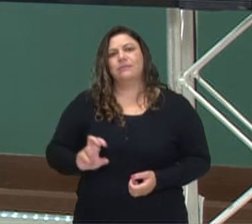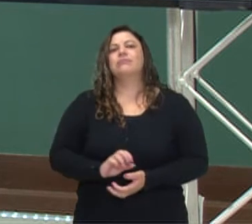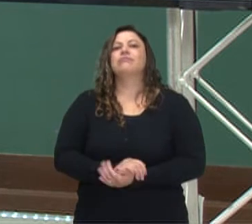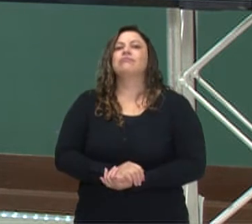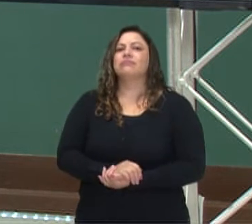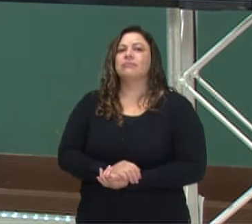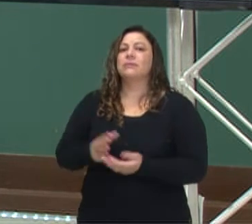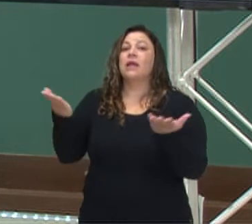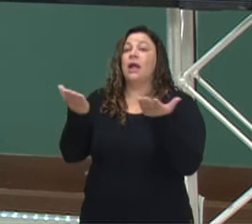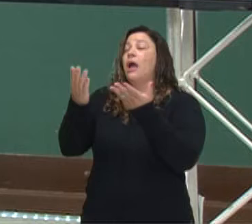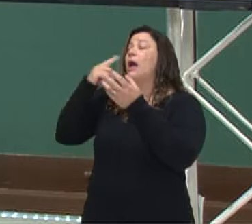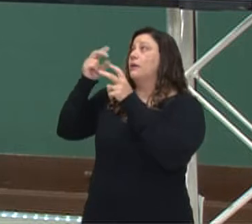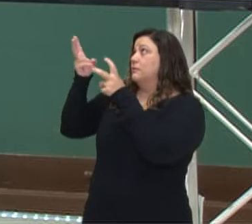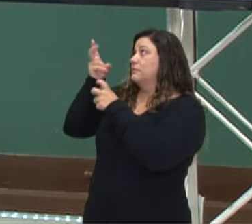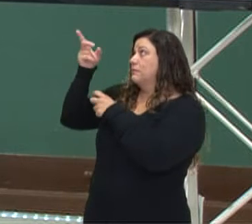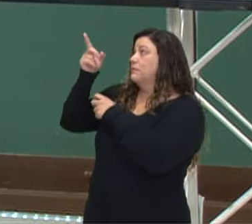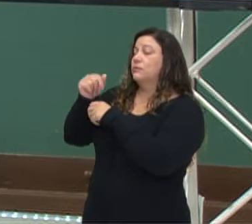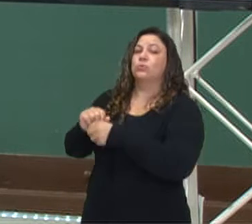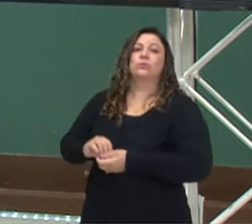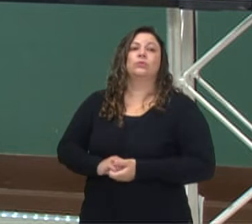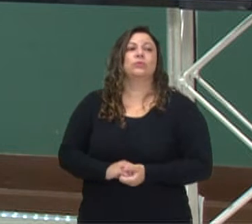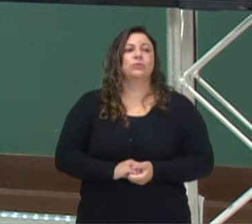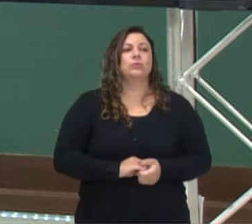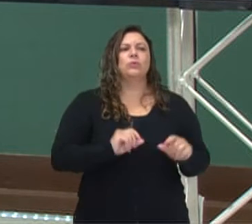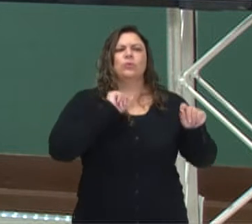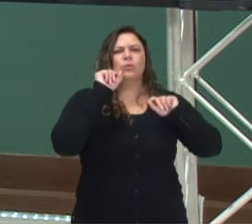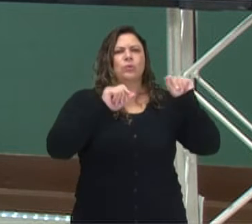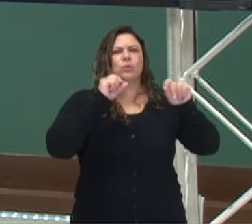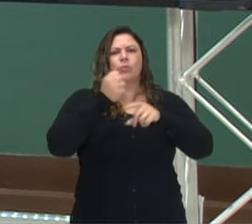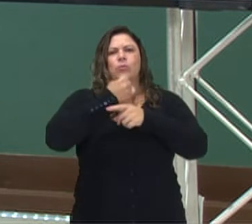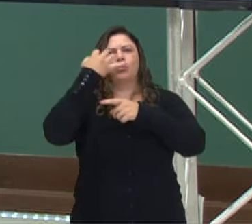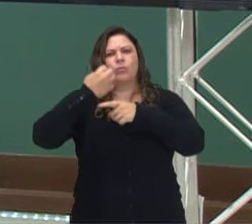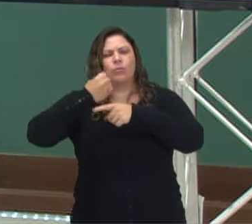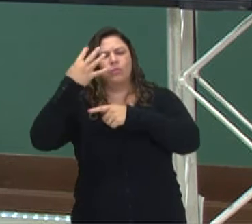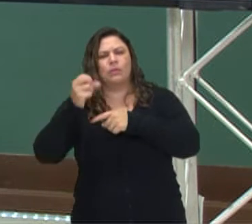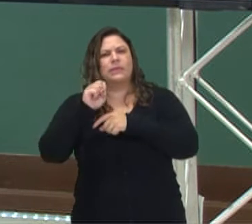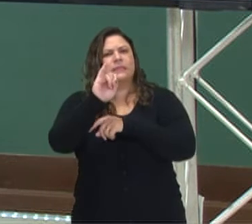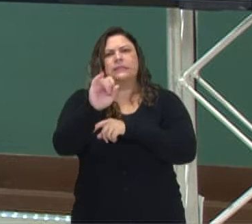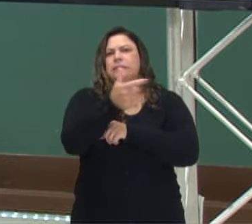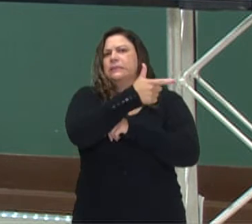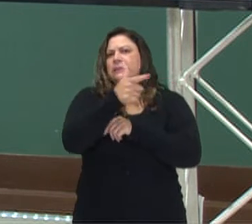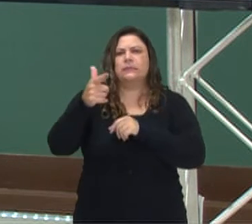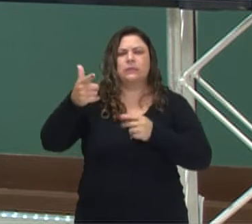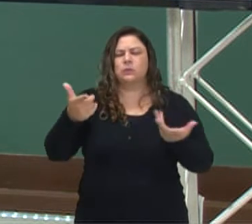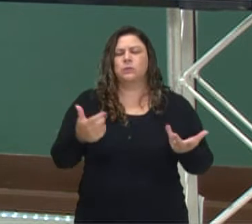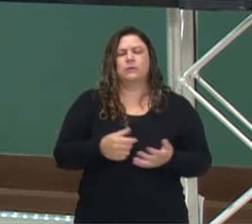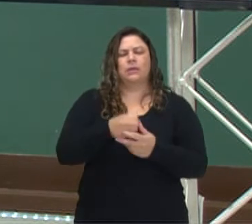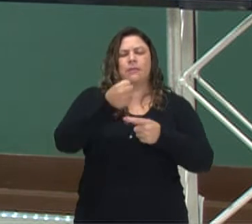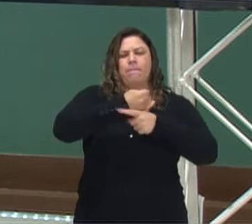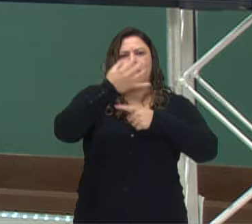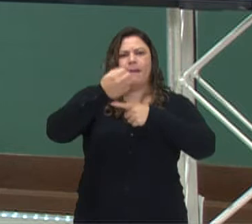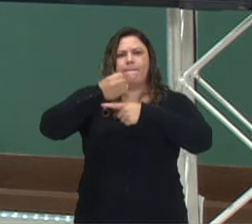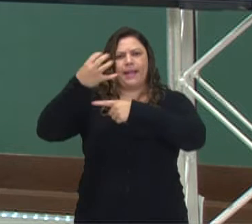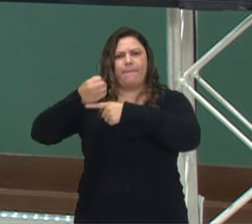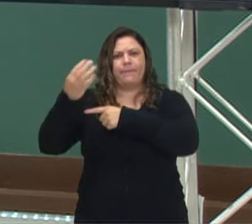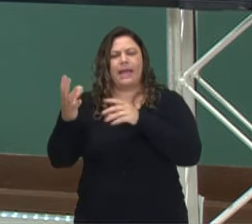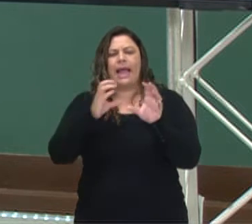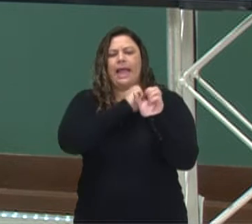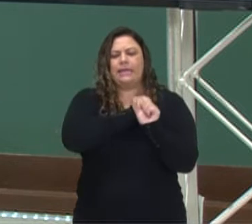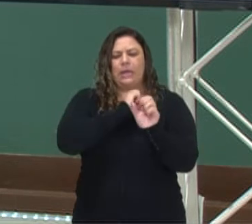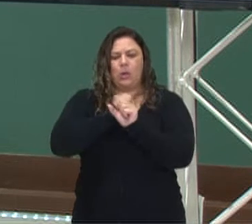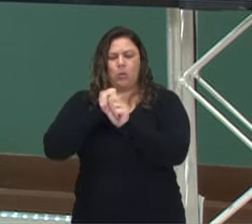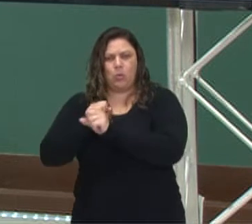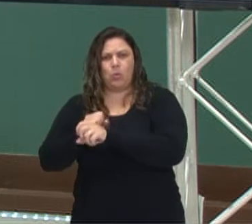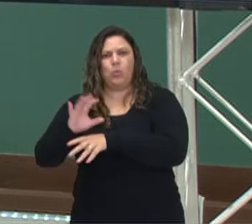Então, olha que fácil que ficou usando as propriedades de potência. Porque, veja, se eu não fizesse essa jogada que eu fiz aqui, eu ia ter que calcular essa